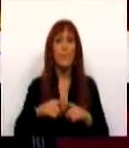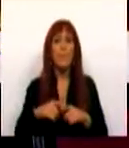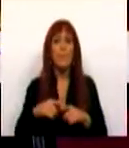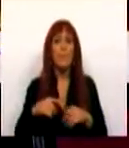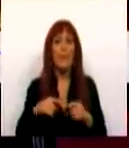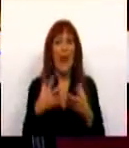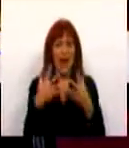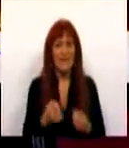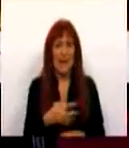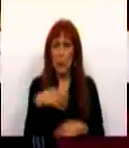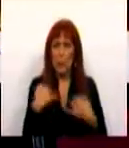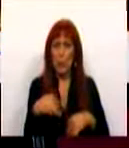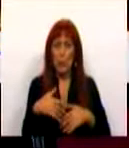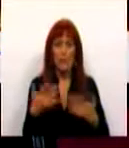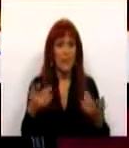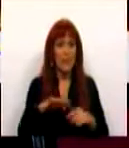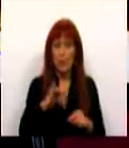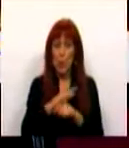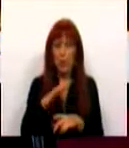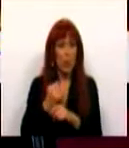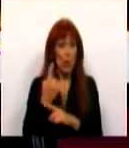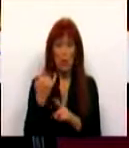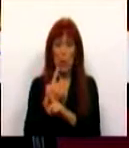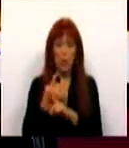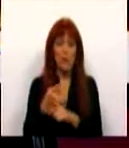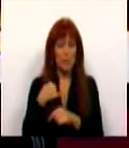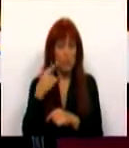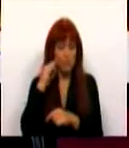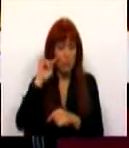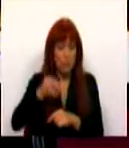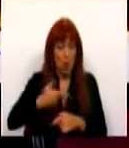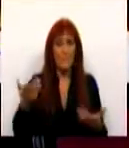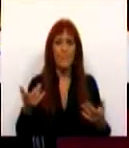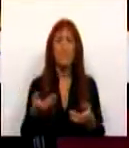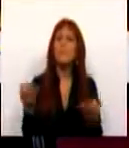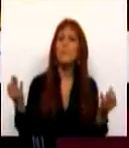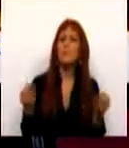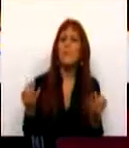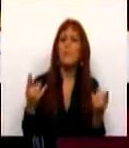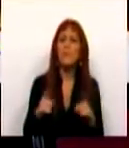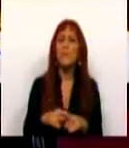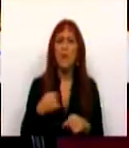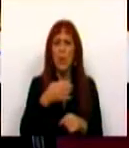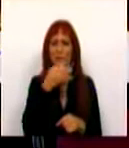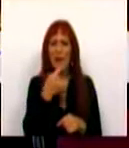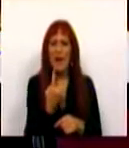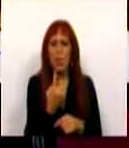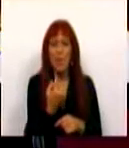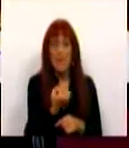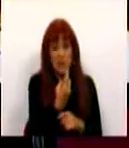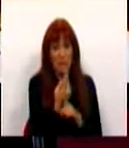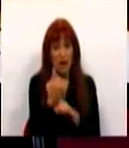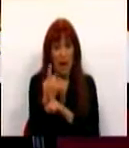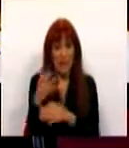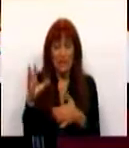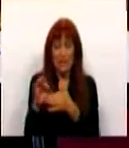a seca rigorosa e outras questões que também conhecemos. E, de facto, eu ia abordar uma das questões que